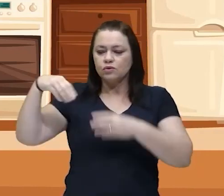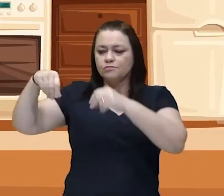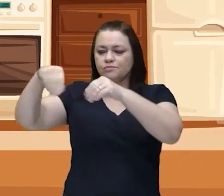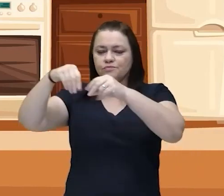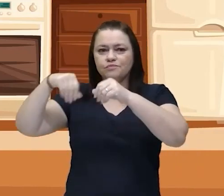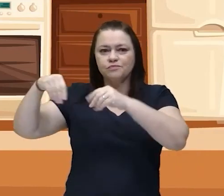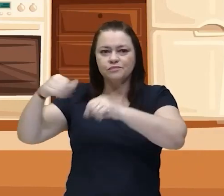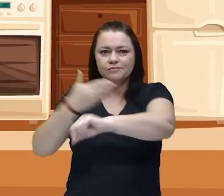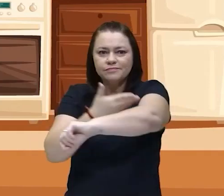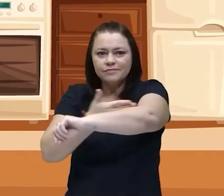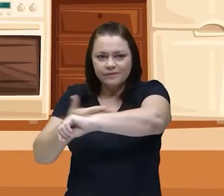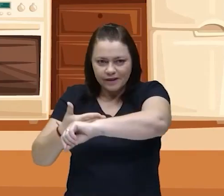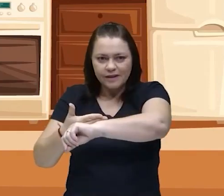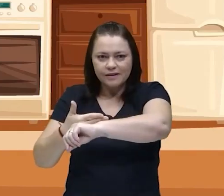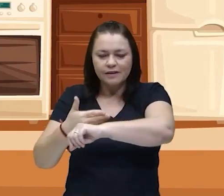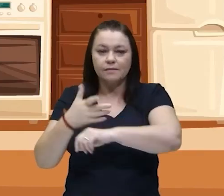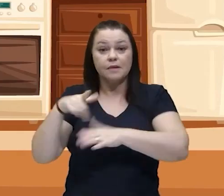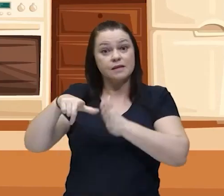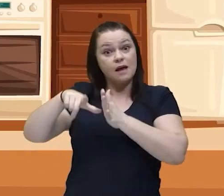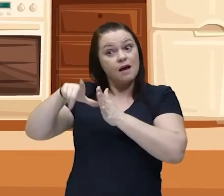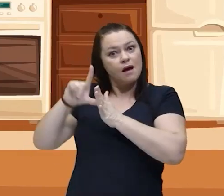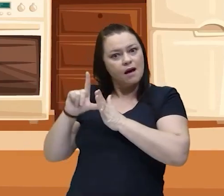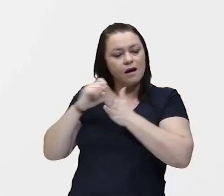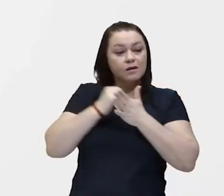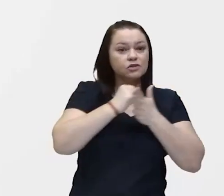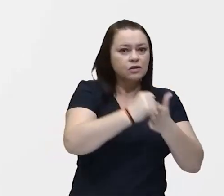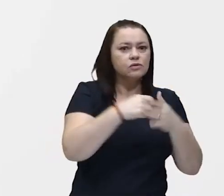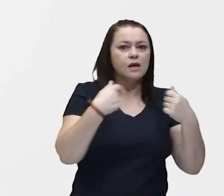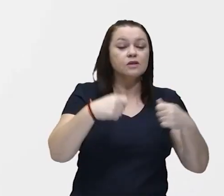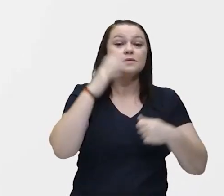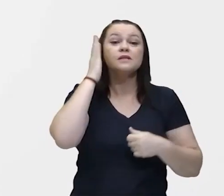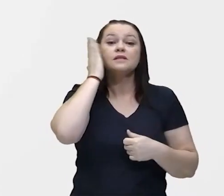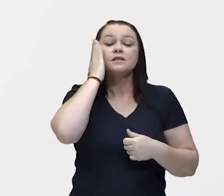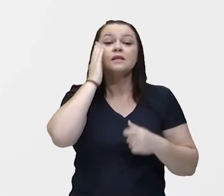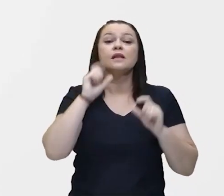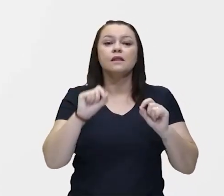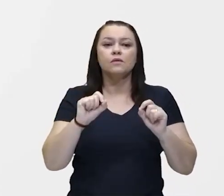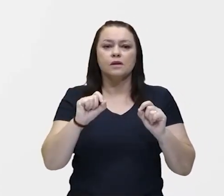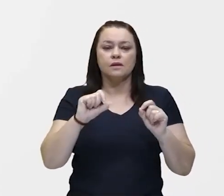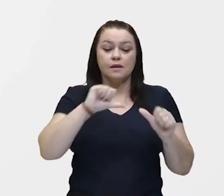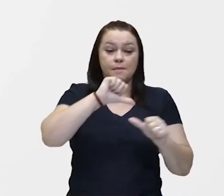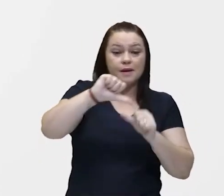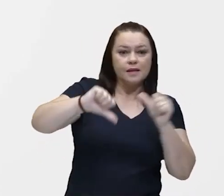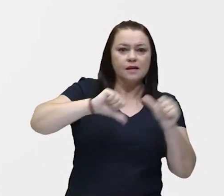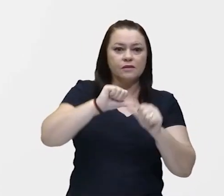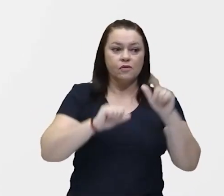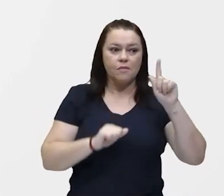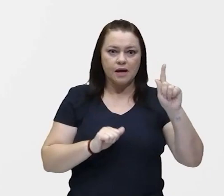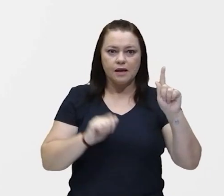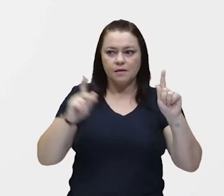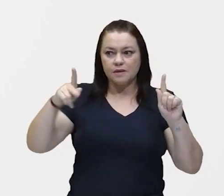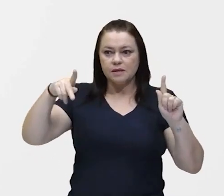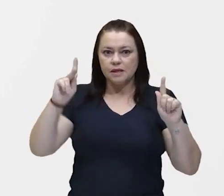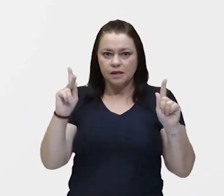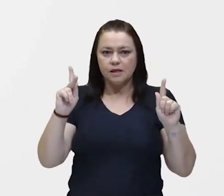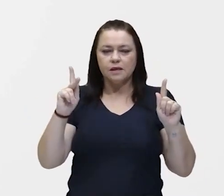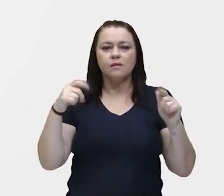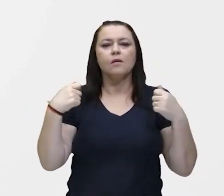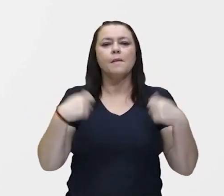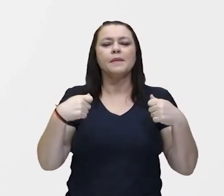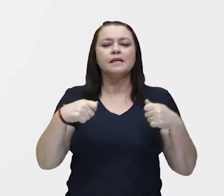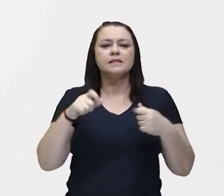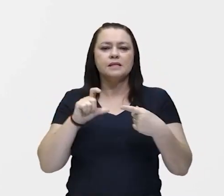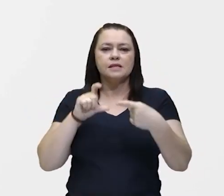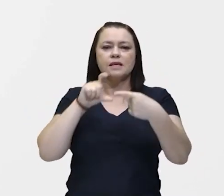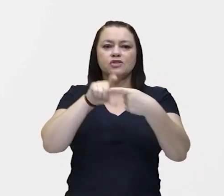a Fran, vamos entender o seguinte, de olho na tela. Para transformar gramas em quilos, devemos dividir o valor